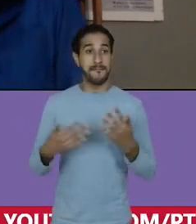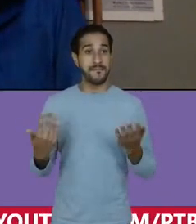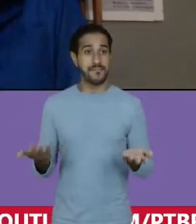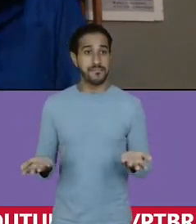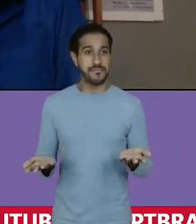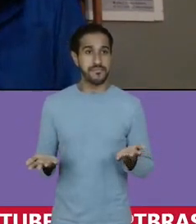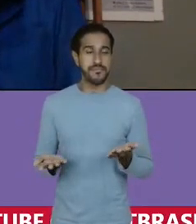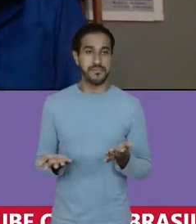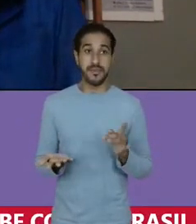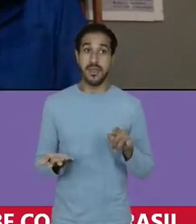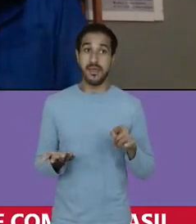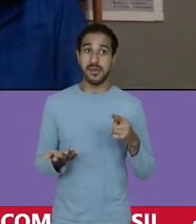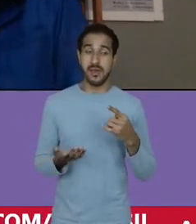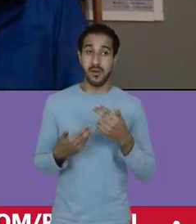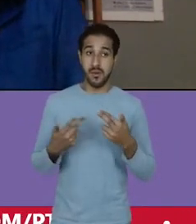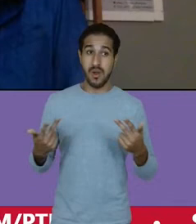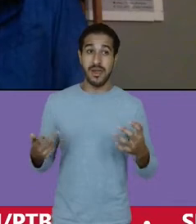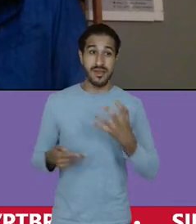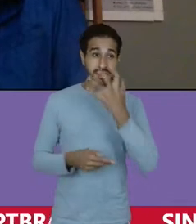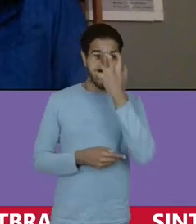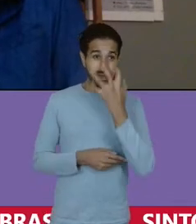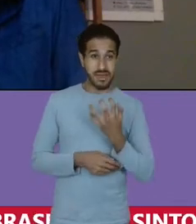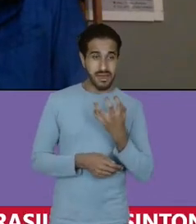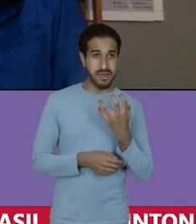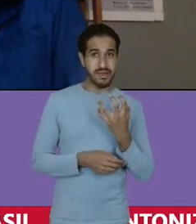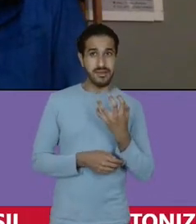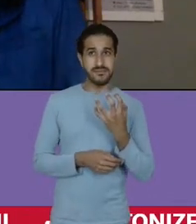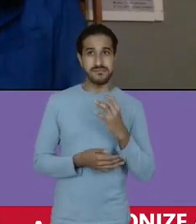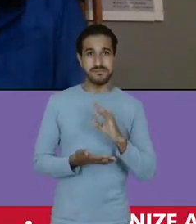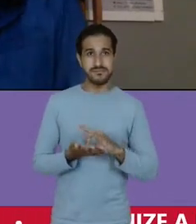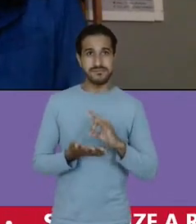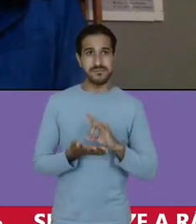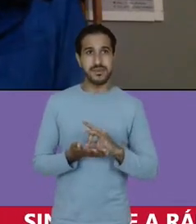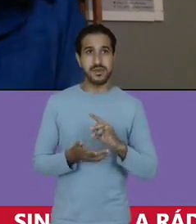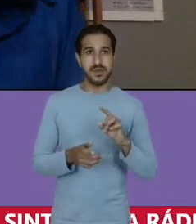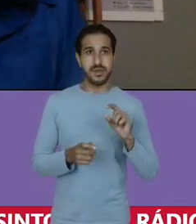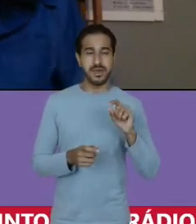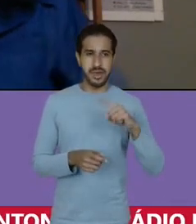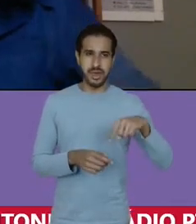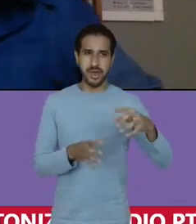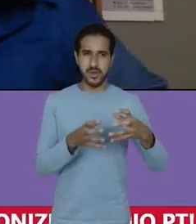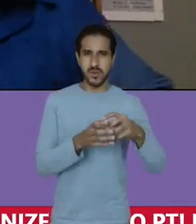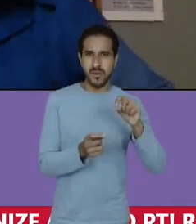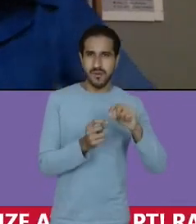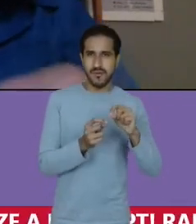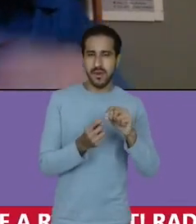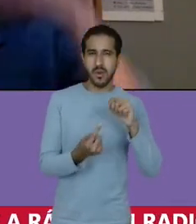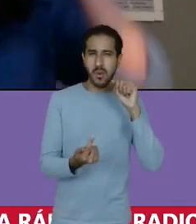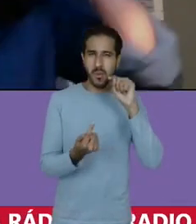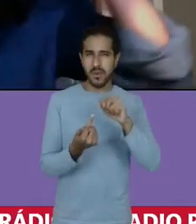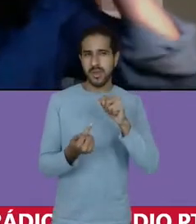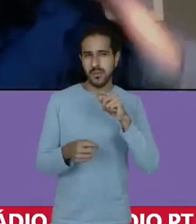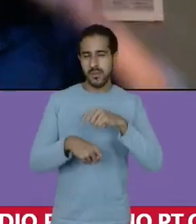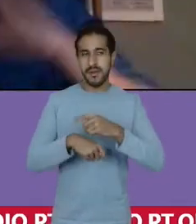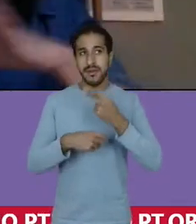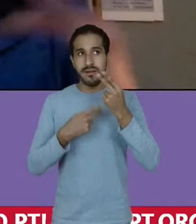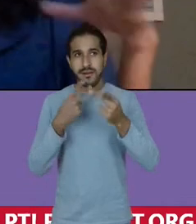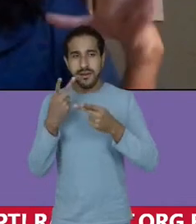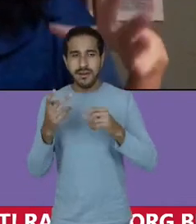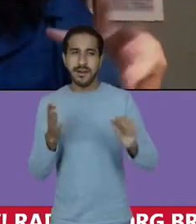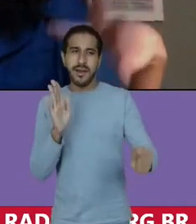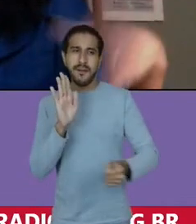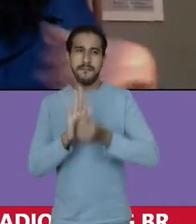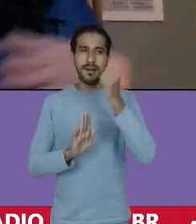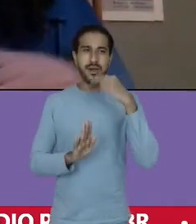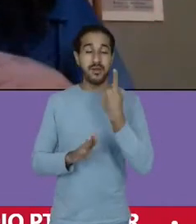Então, é muito sério, Sim. é feito mesmo para, quando você fala, né,